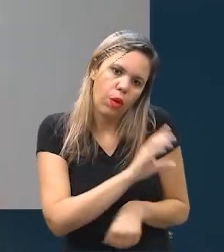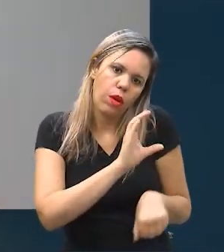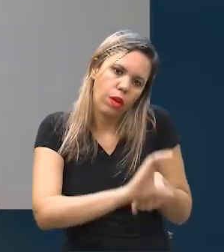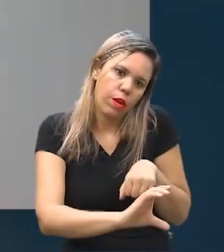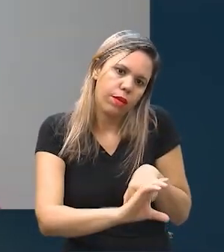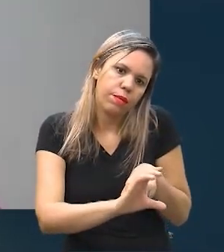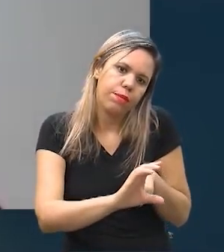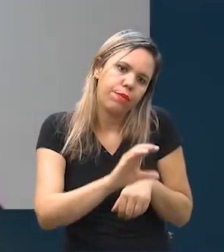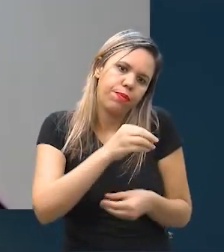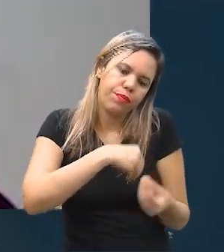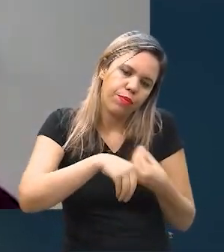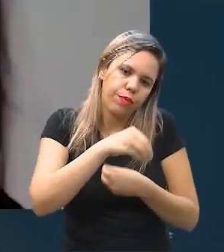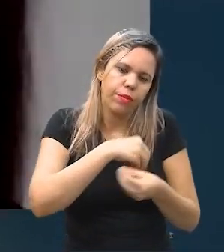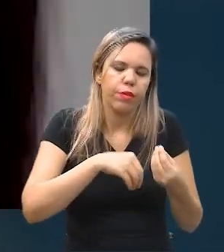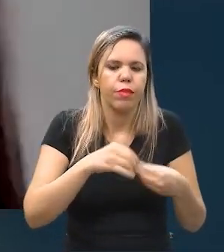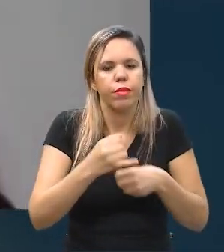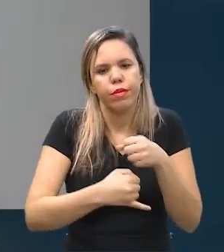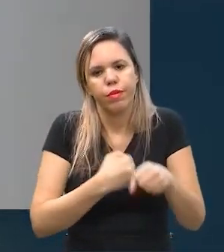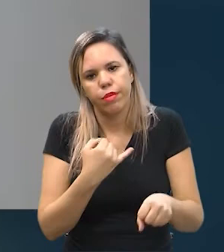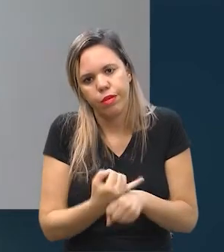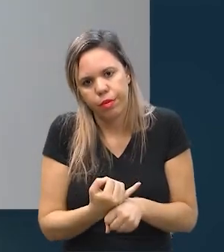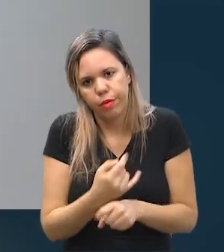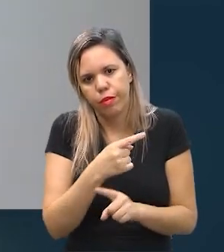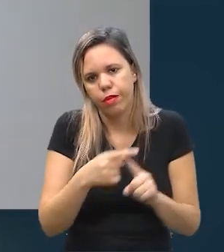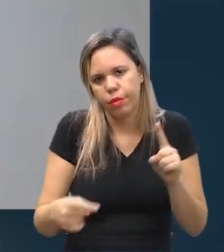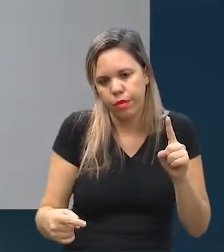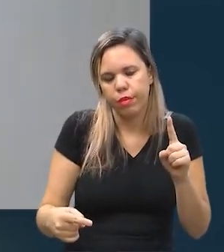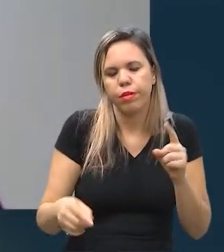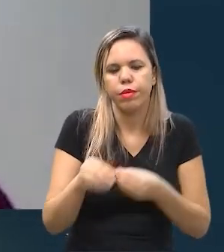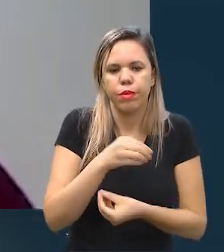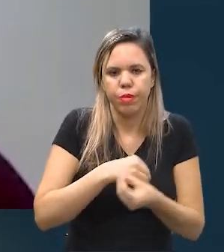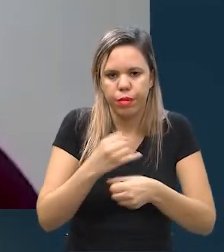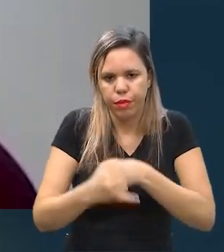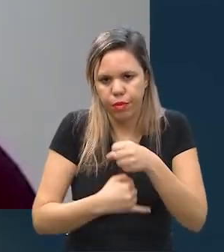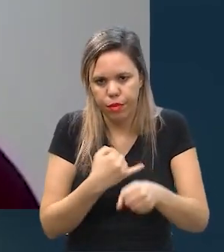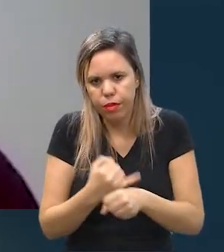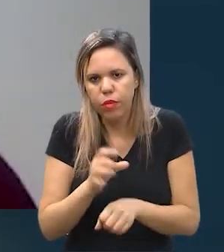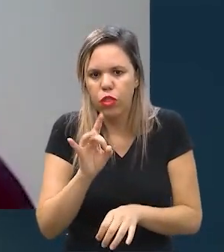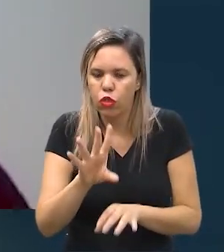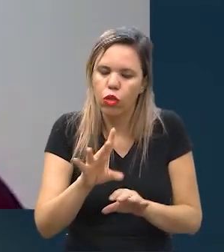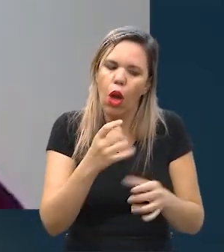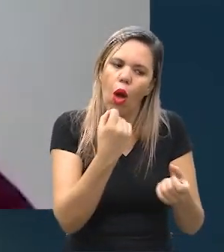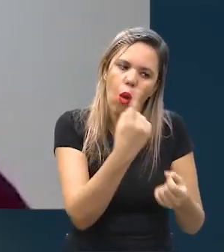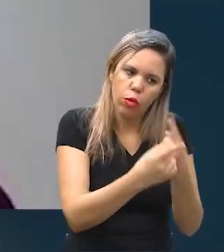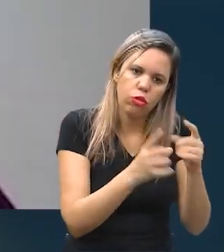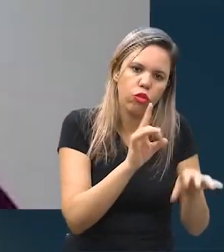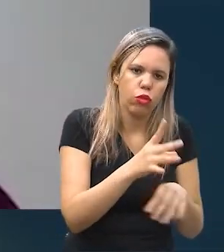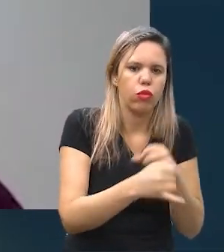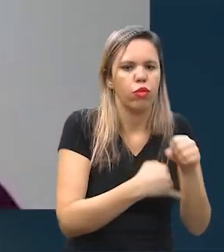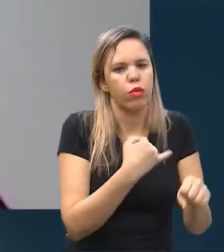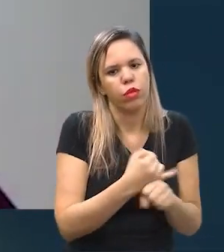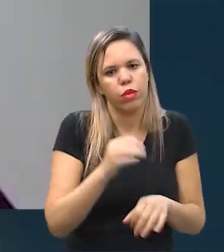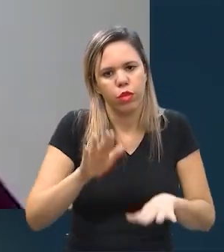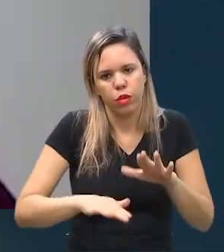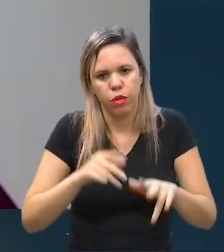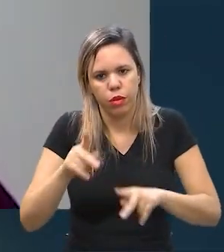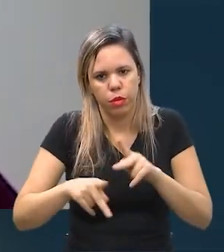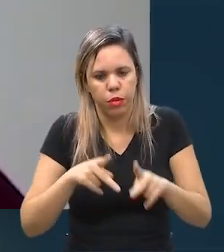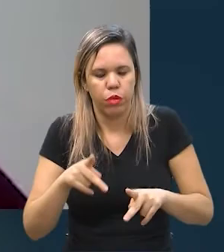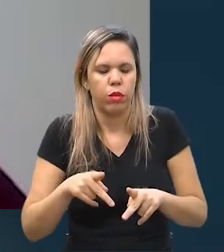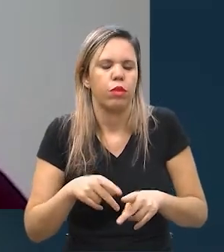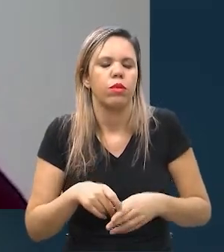outros híbridos, ou seja, presencial e mescla com online, outros online. Então, vai depender muito do